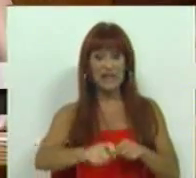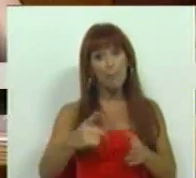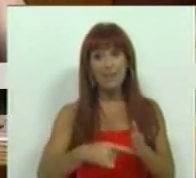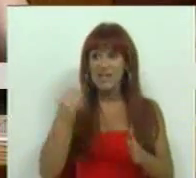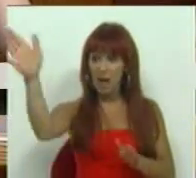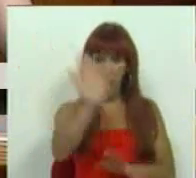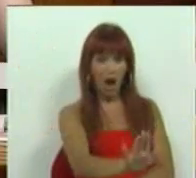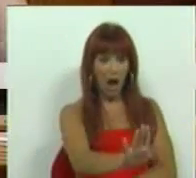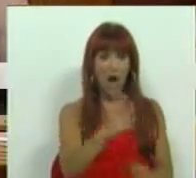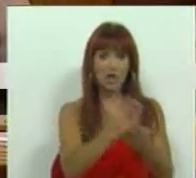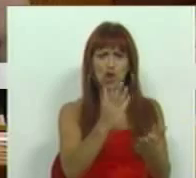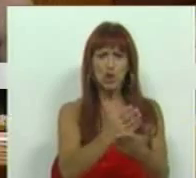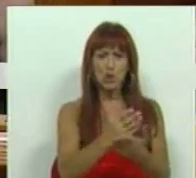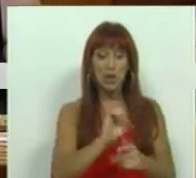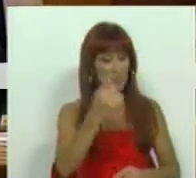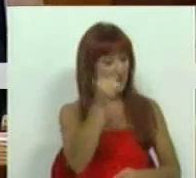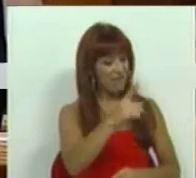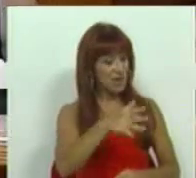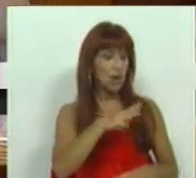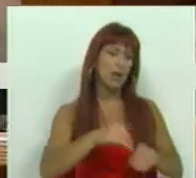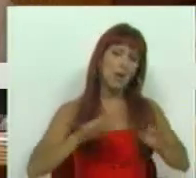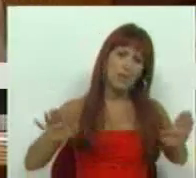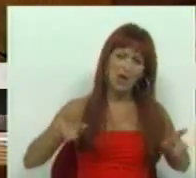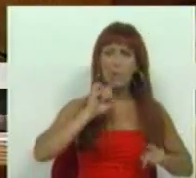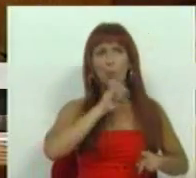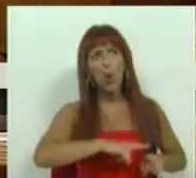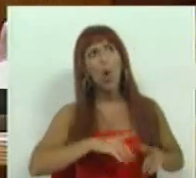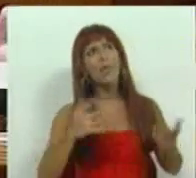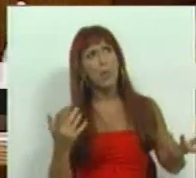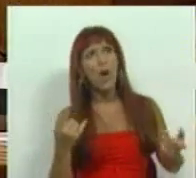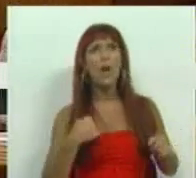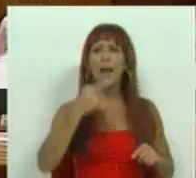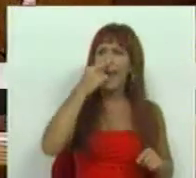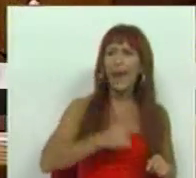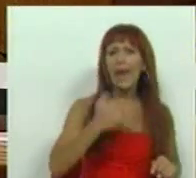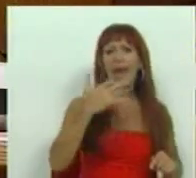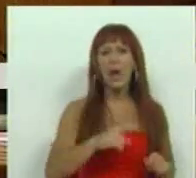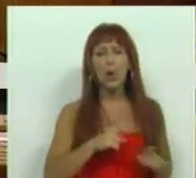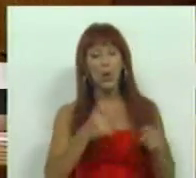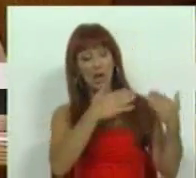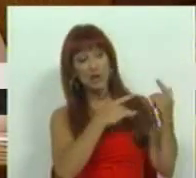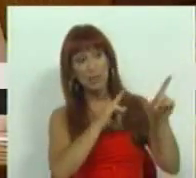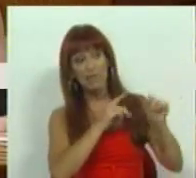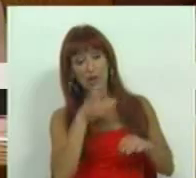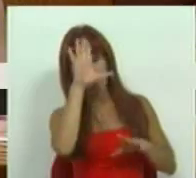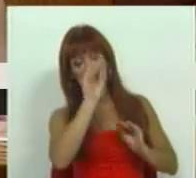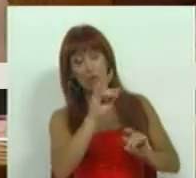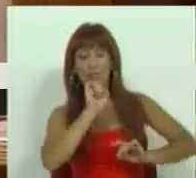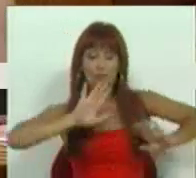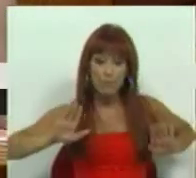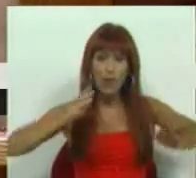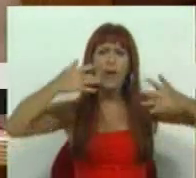eram necessários à escola. Da primeira vez, admitamos, poderia ter-se tratado de um erro dos novos responsáveis do Ministério da